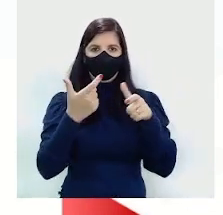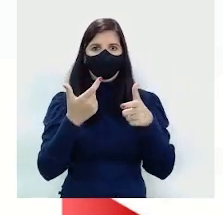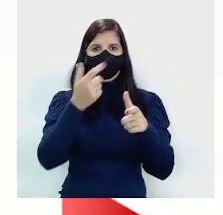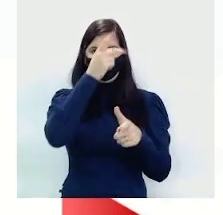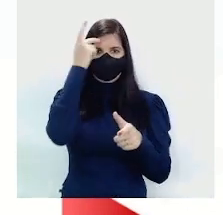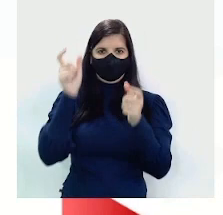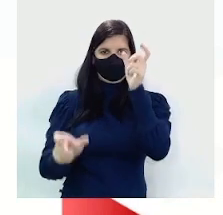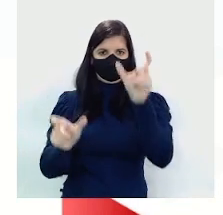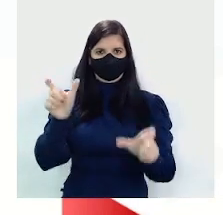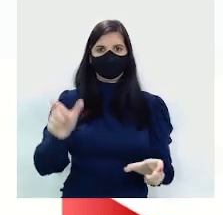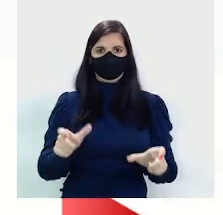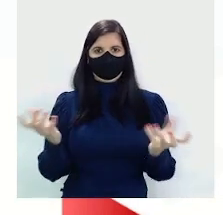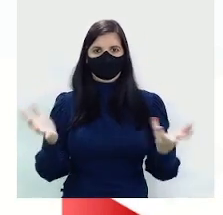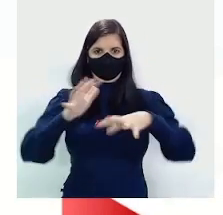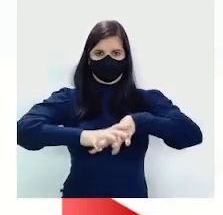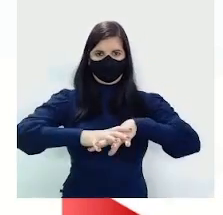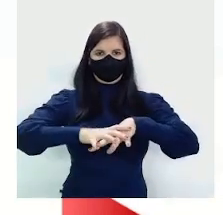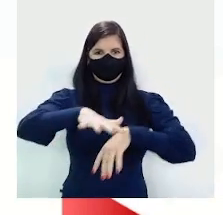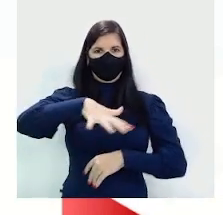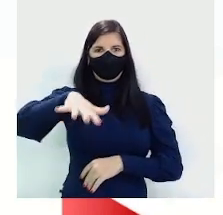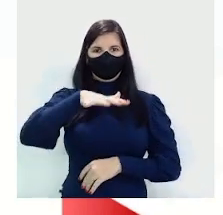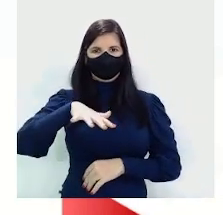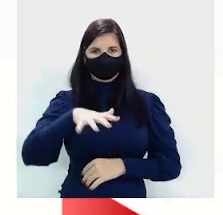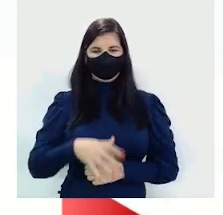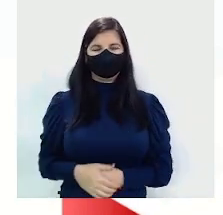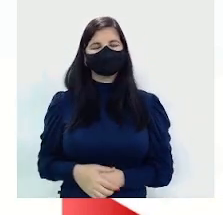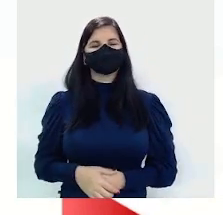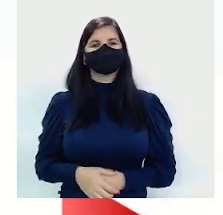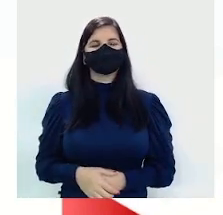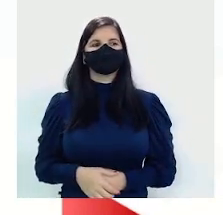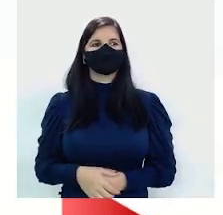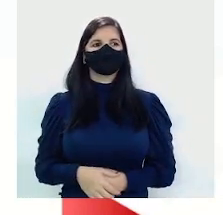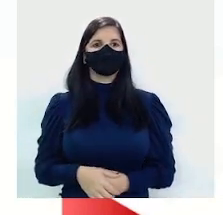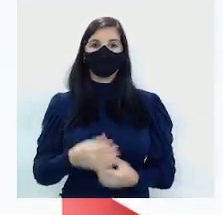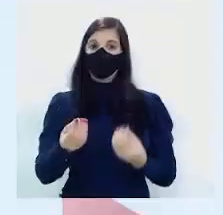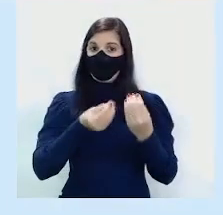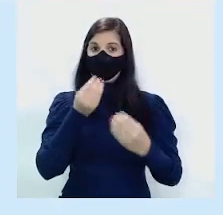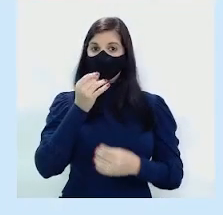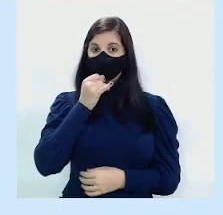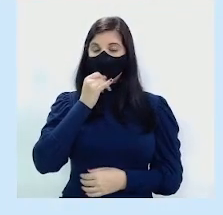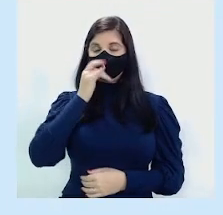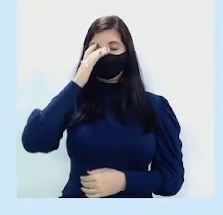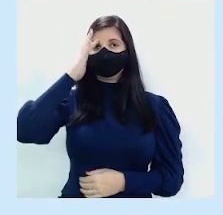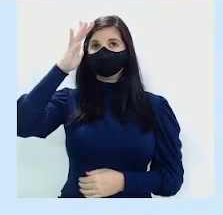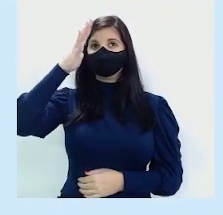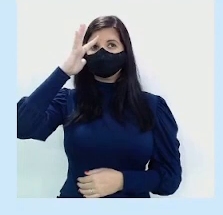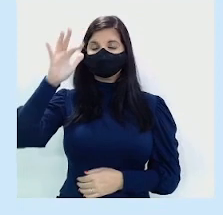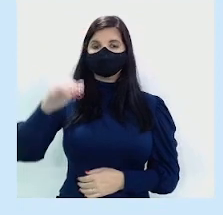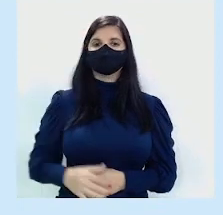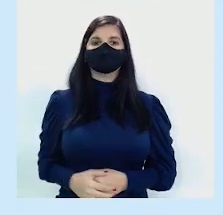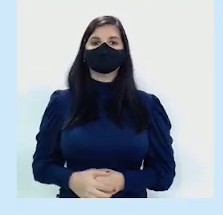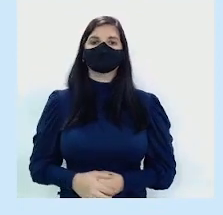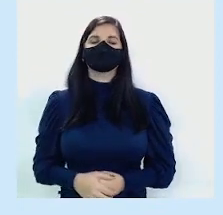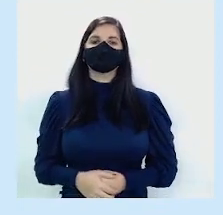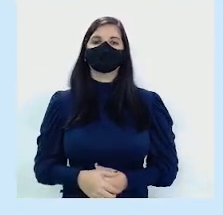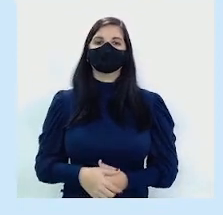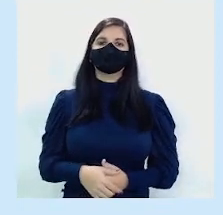sujeitos inseridos na área, gente. Então, vamos lá, vamos imaginar junto comigo aqui. Veja